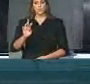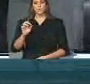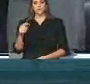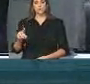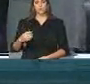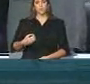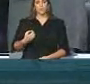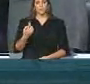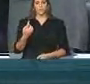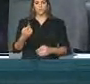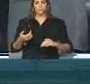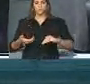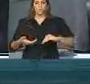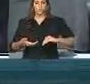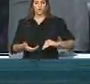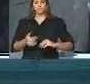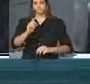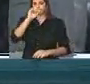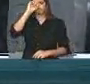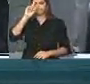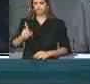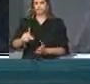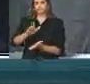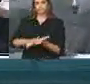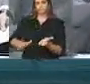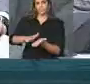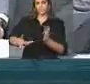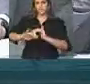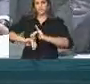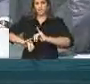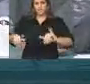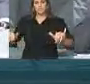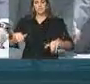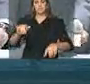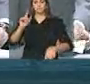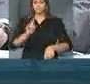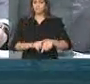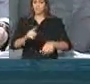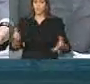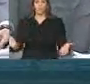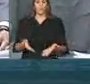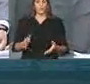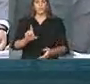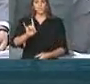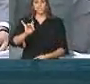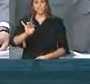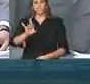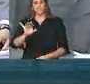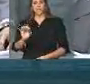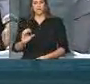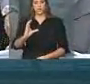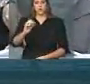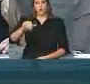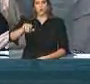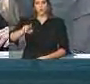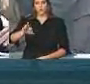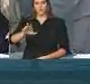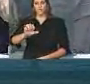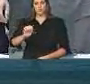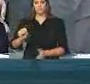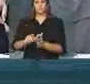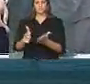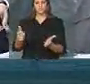e determino a sua publicação imediata no diário do congresso nacional item